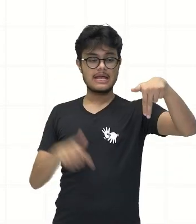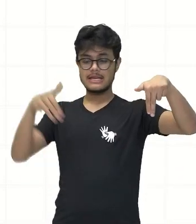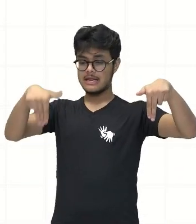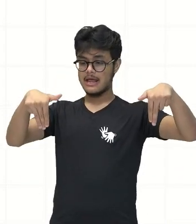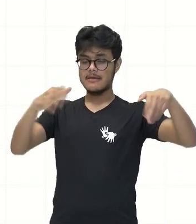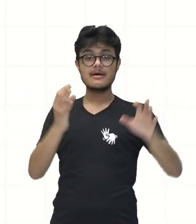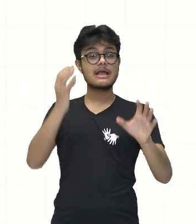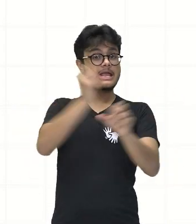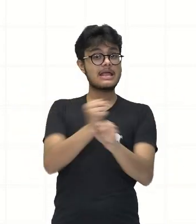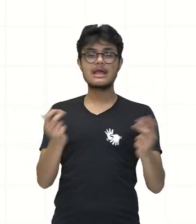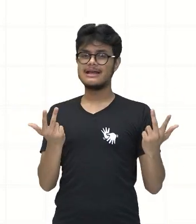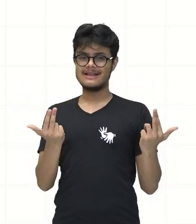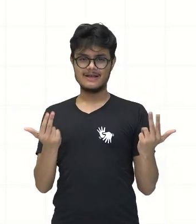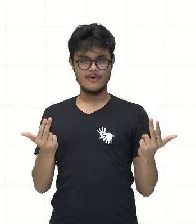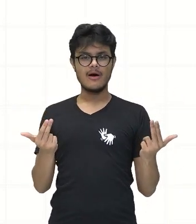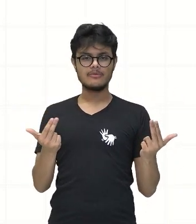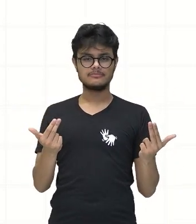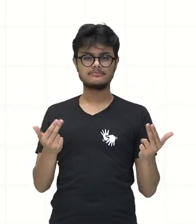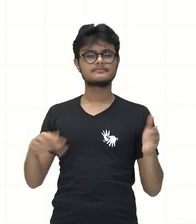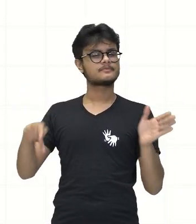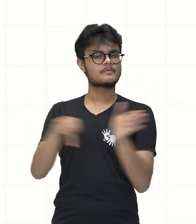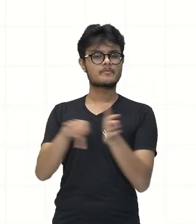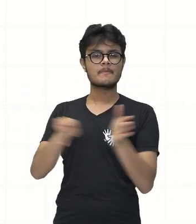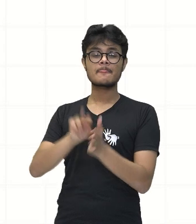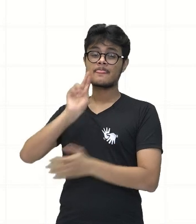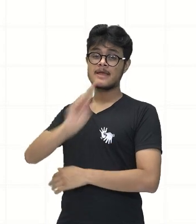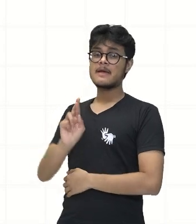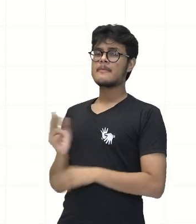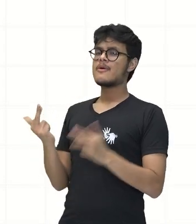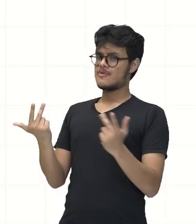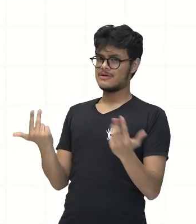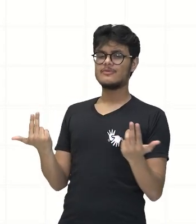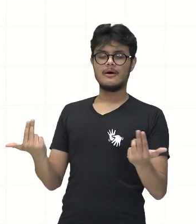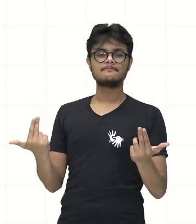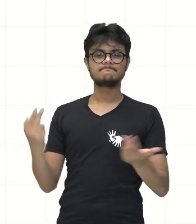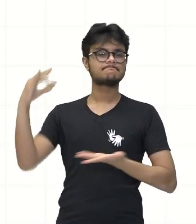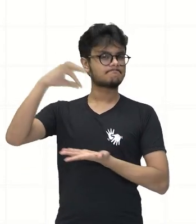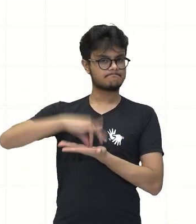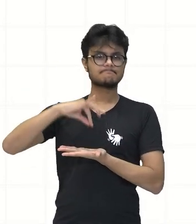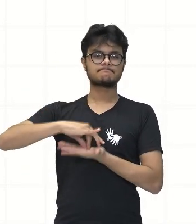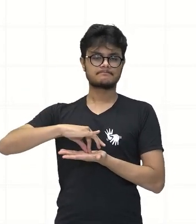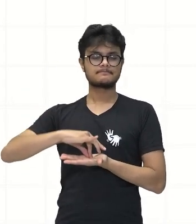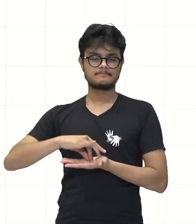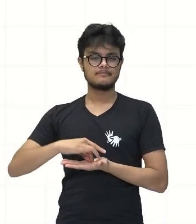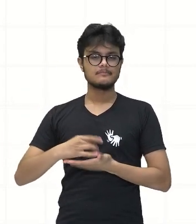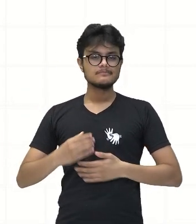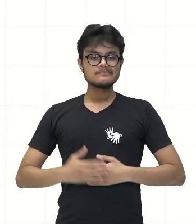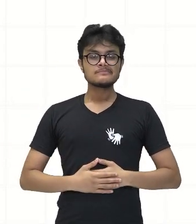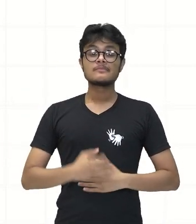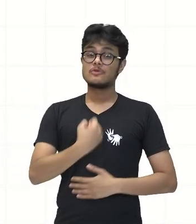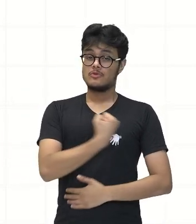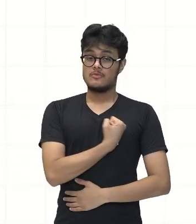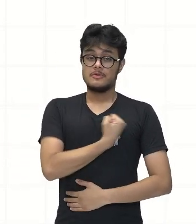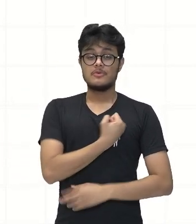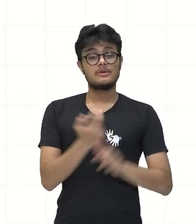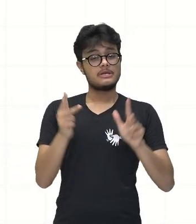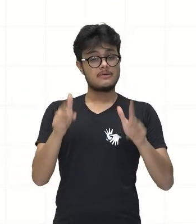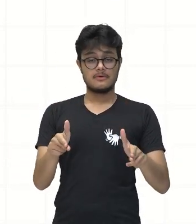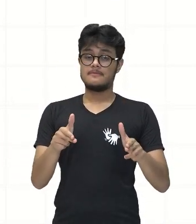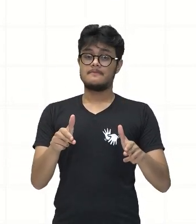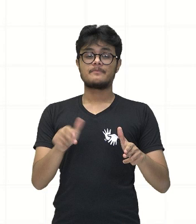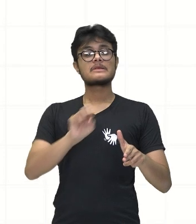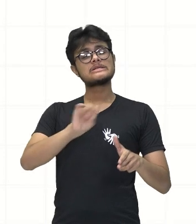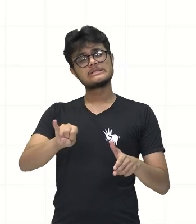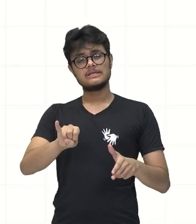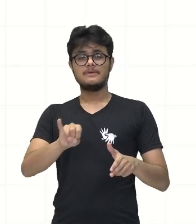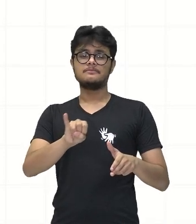número, obrigatoriamente tem que ser multiplicar ou dividir pelo mesmo número, tá bom? Então, quando